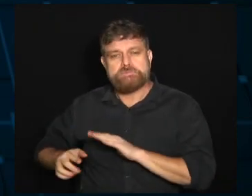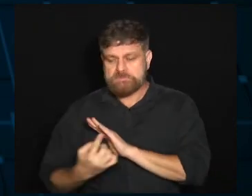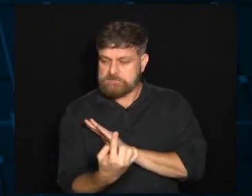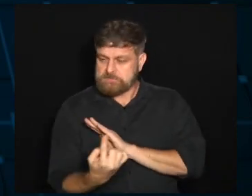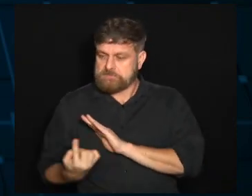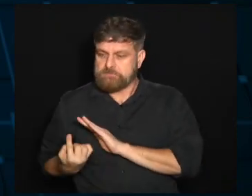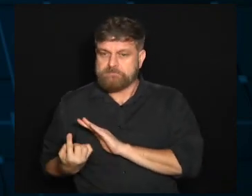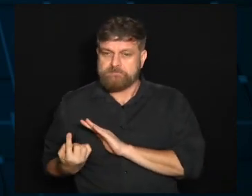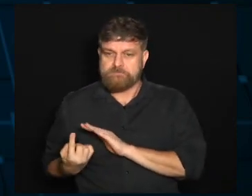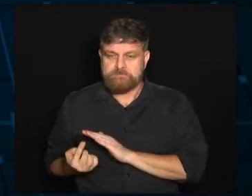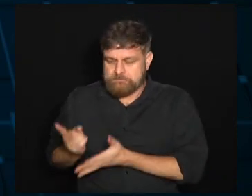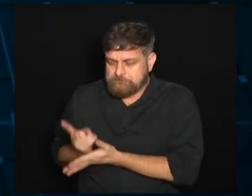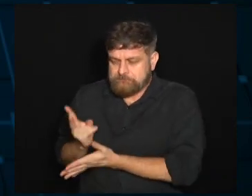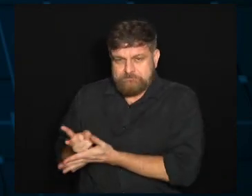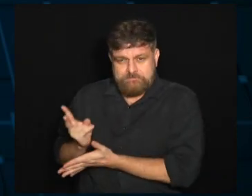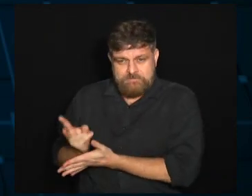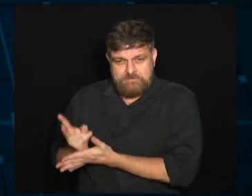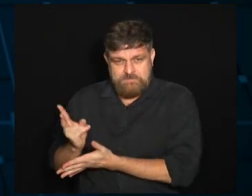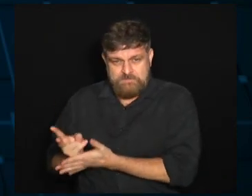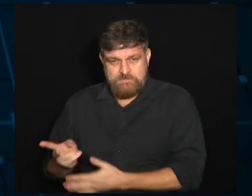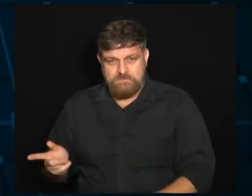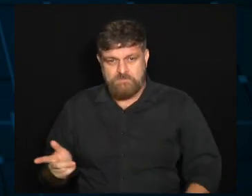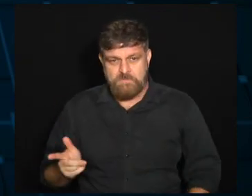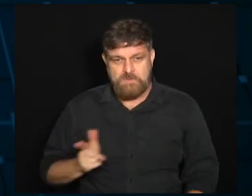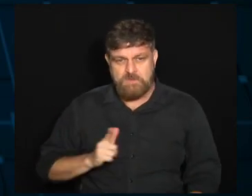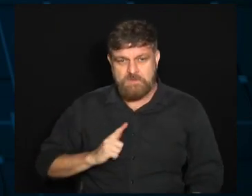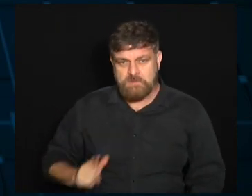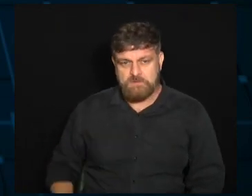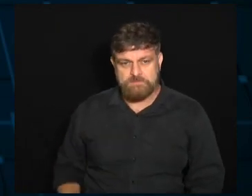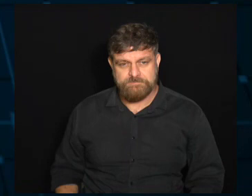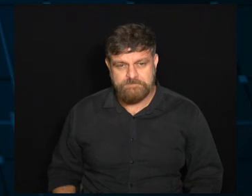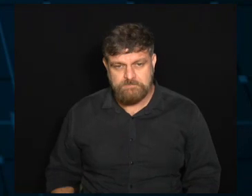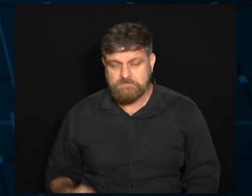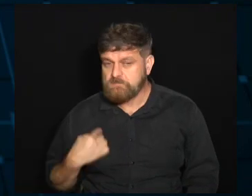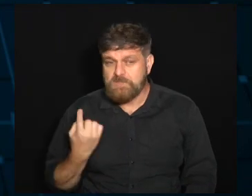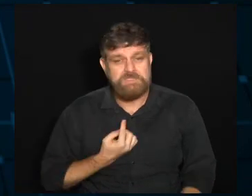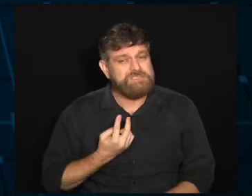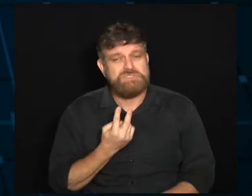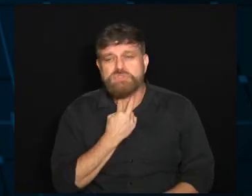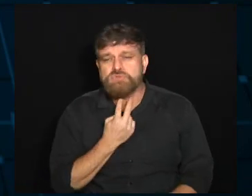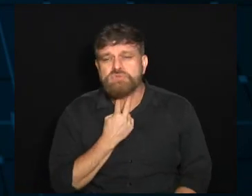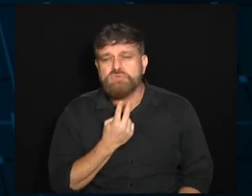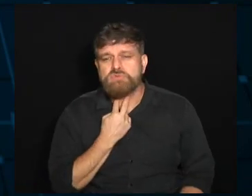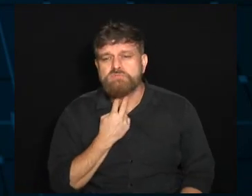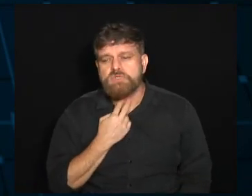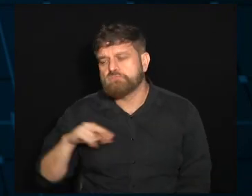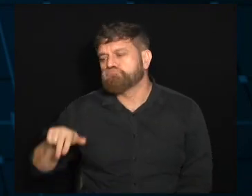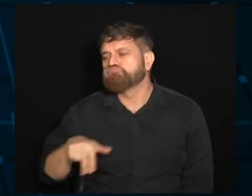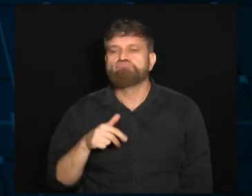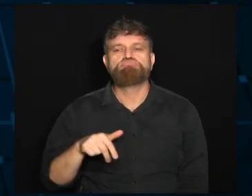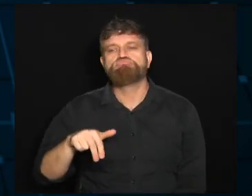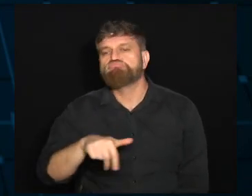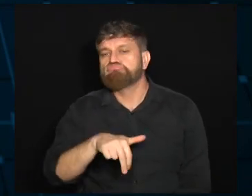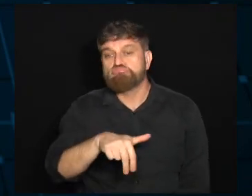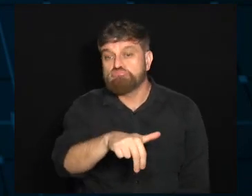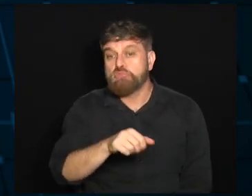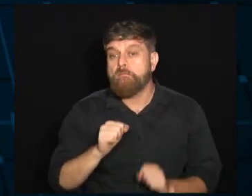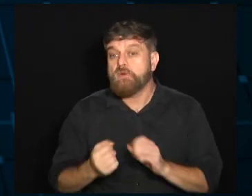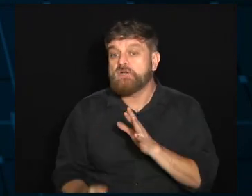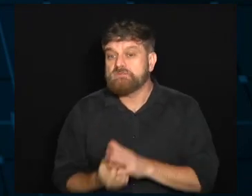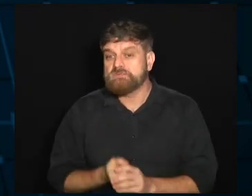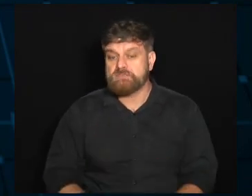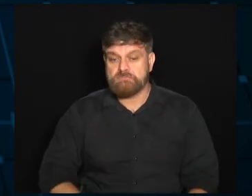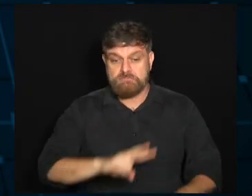lançou um sistema resto a casa, né? Que a gente não pode estar saindo, senão tem o risco de